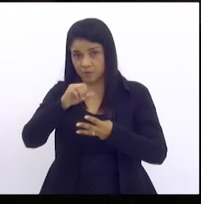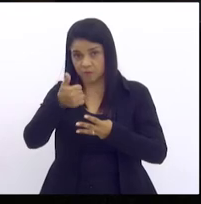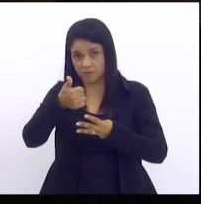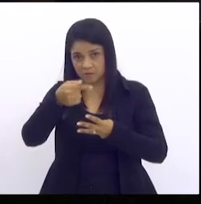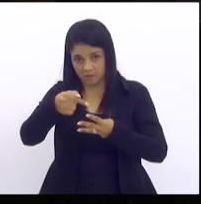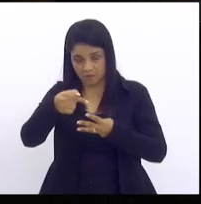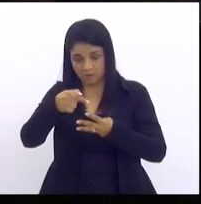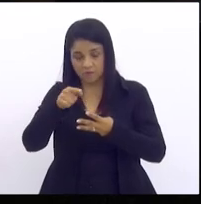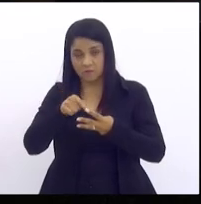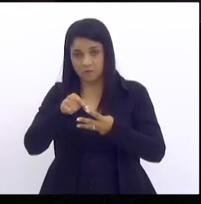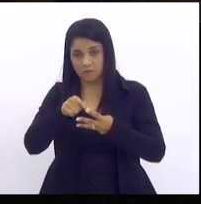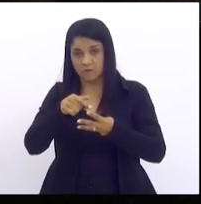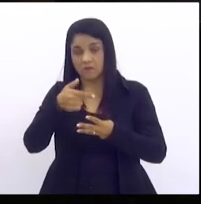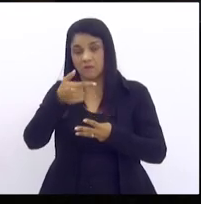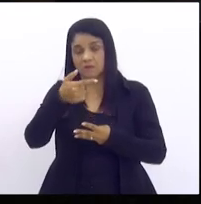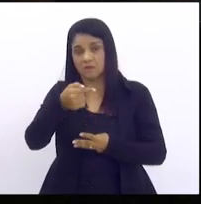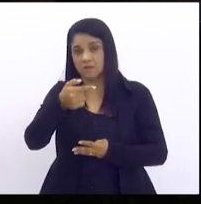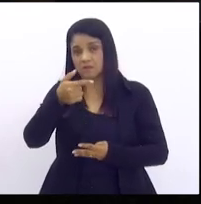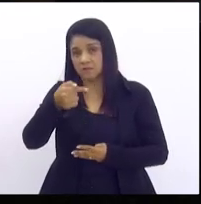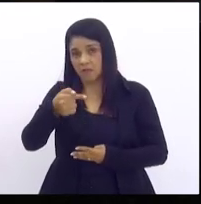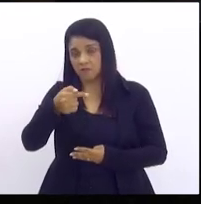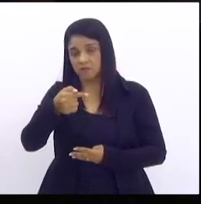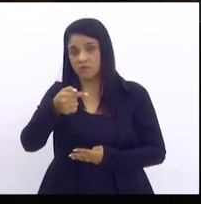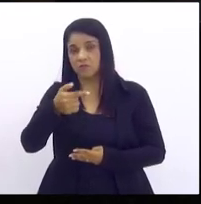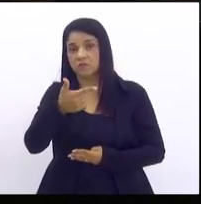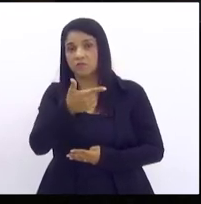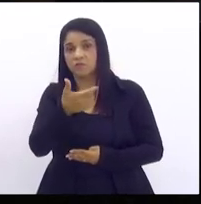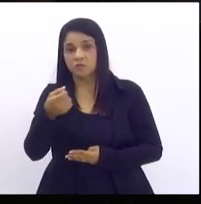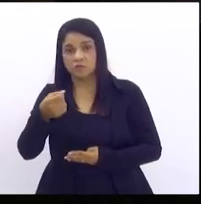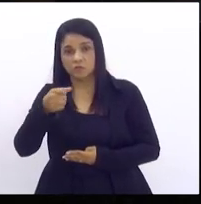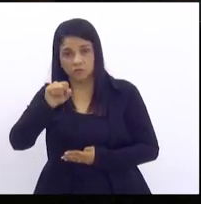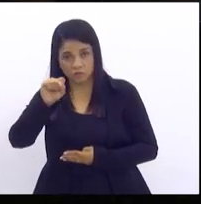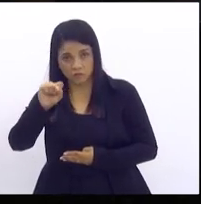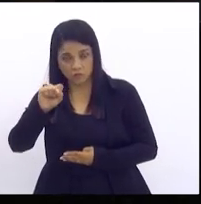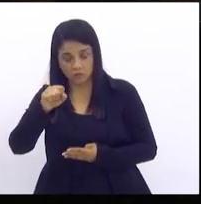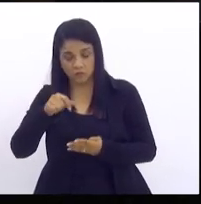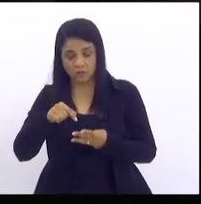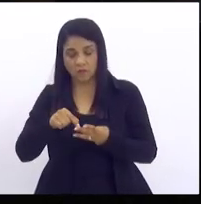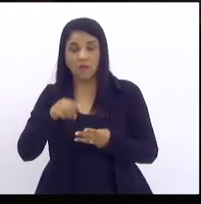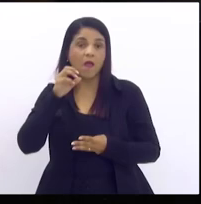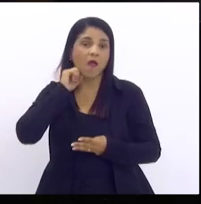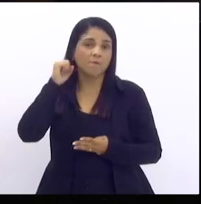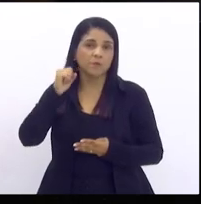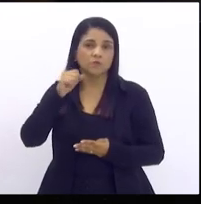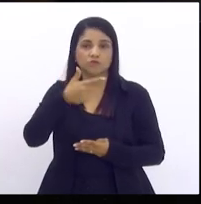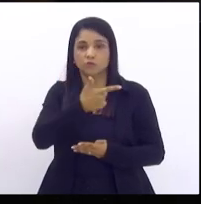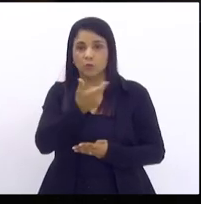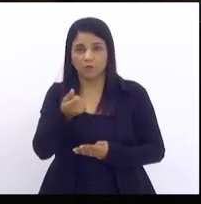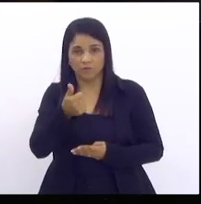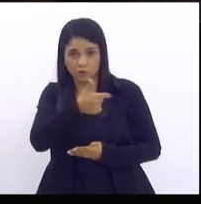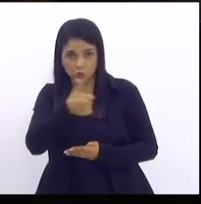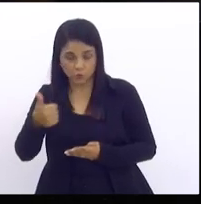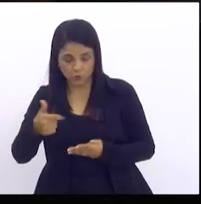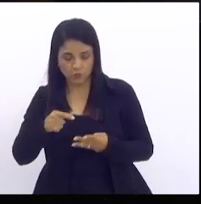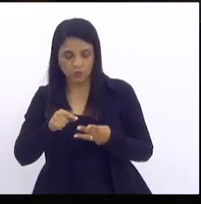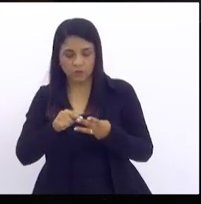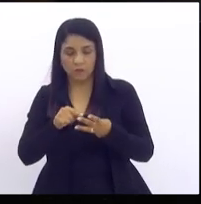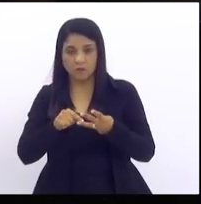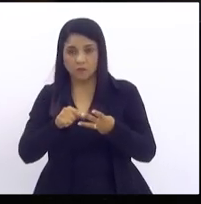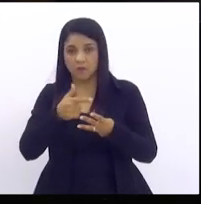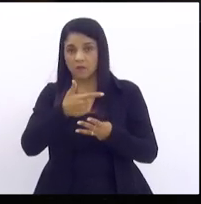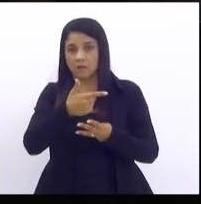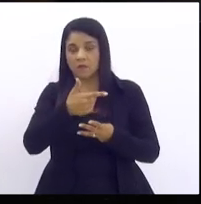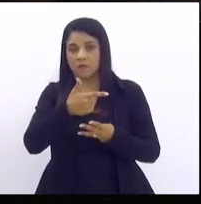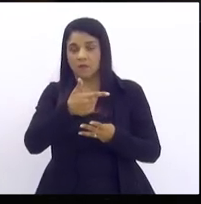em... A Lei 7.718/17 caiu em abril de 21. E as leis 8.269 de